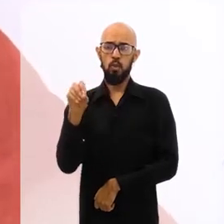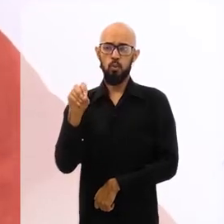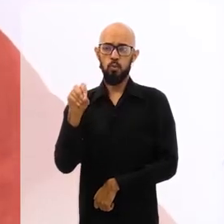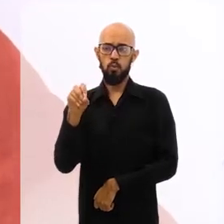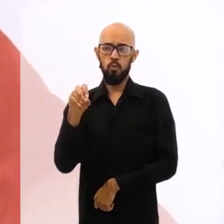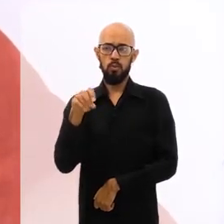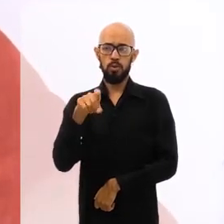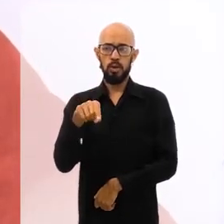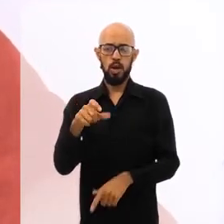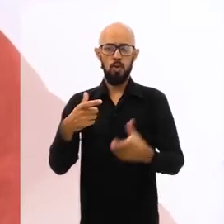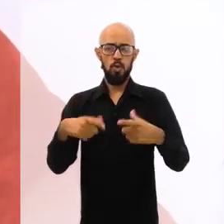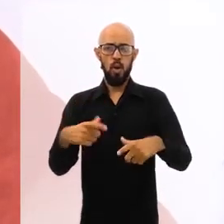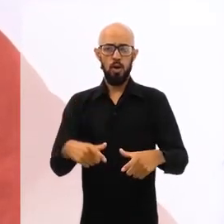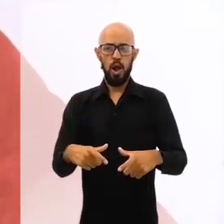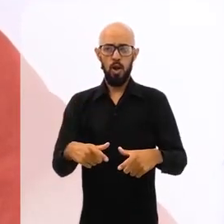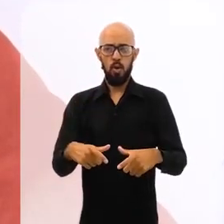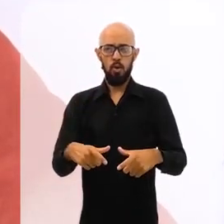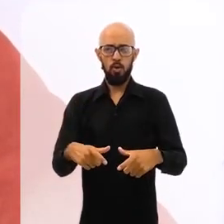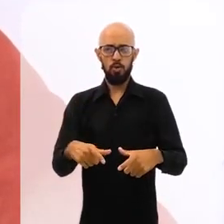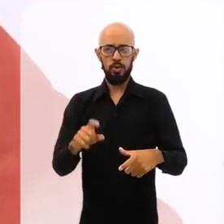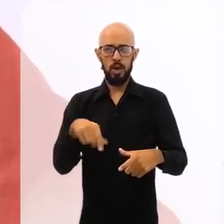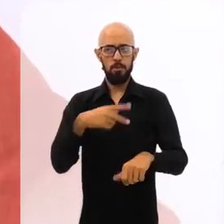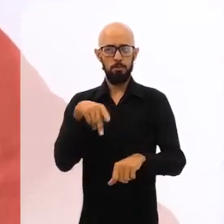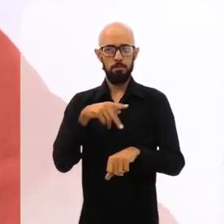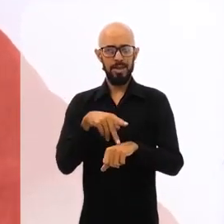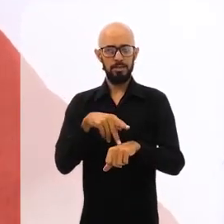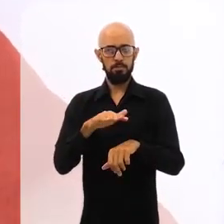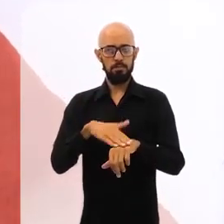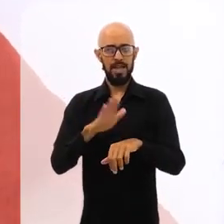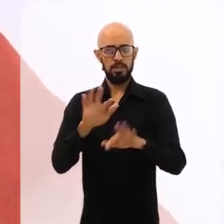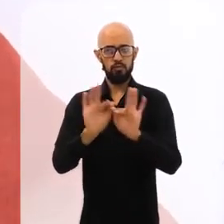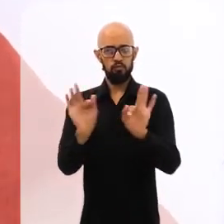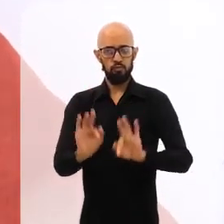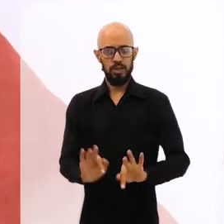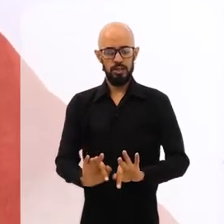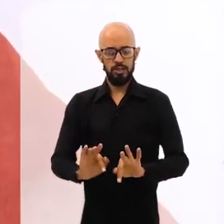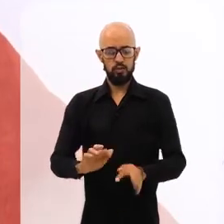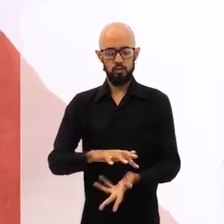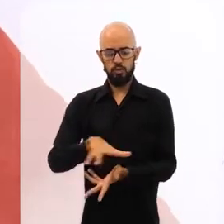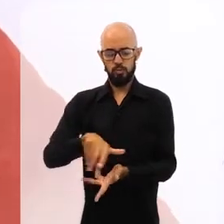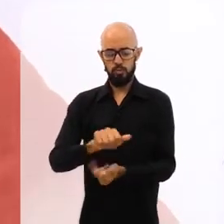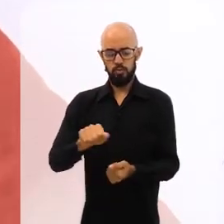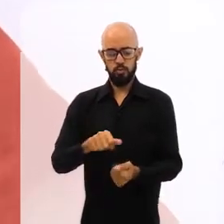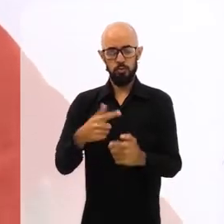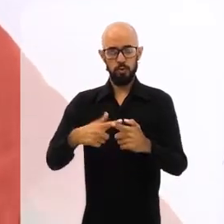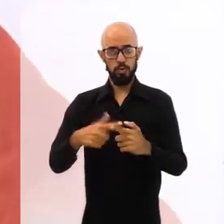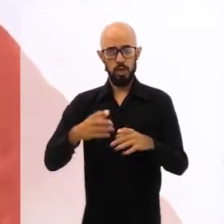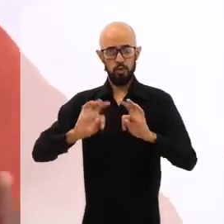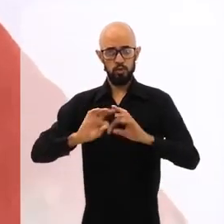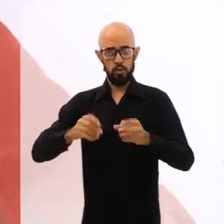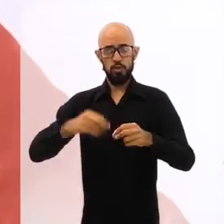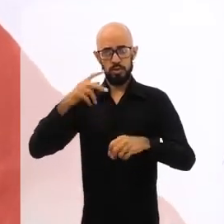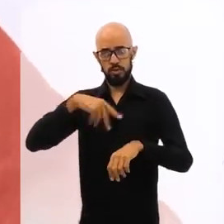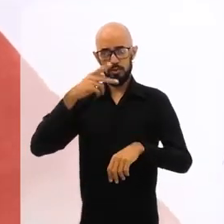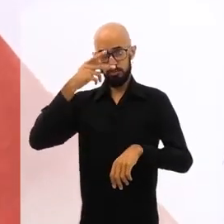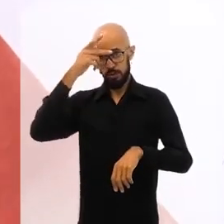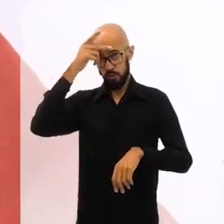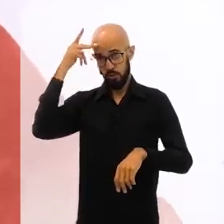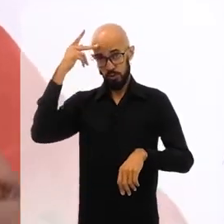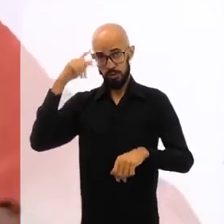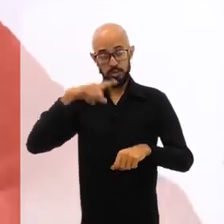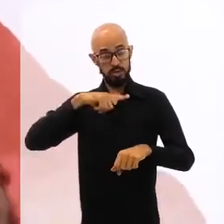inclusive o Butão é considerado o país mais feliz do planeta. Porque lá todas as pessoas têm o que